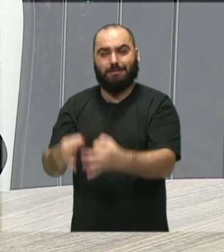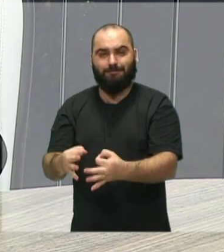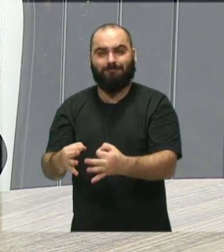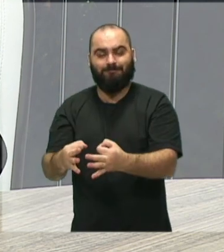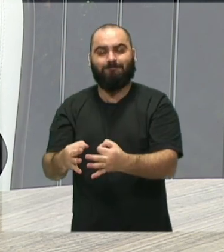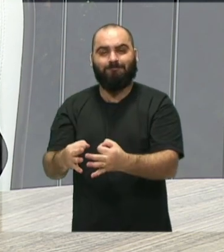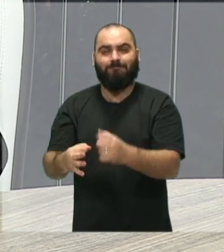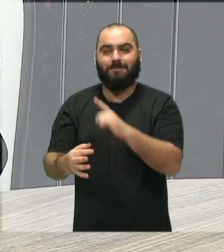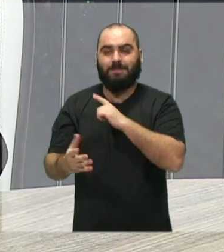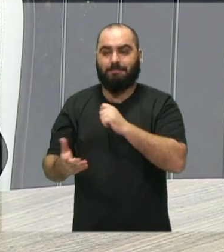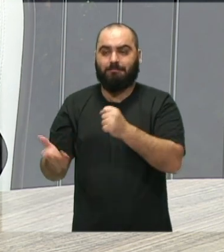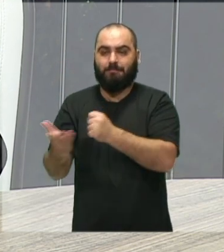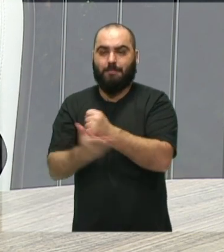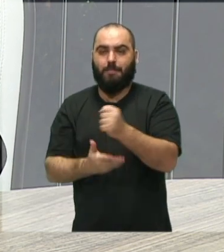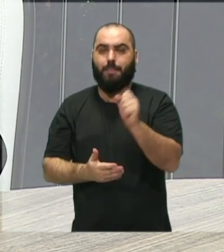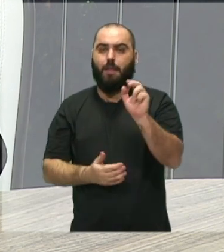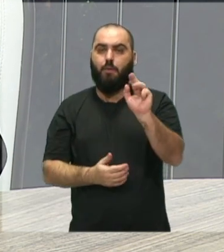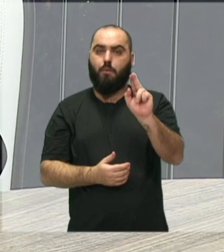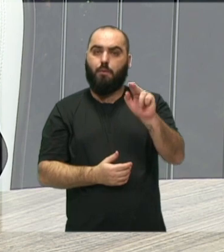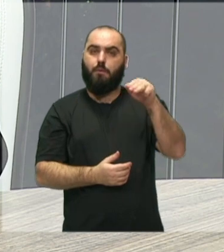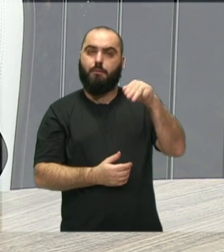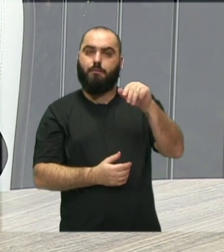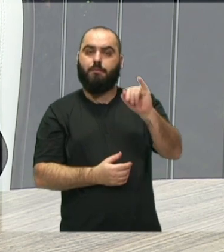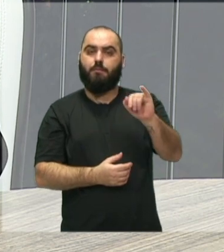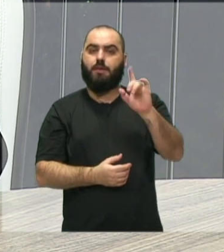padrão de umidade que é estabelecido